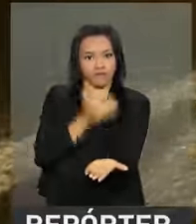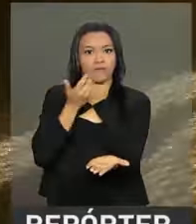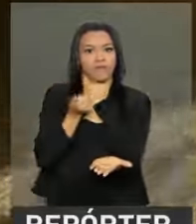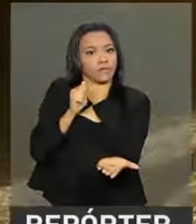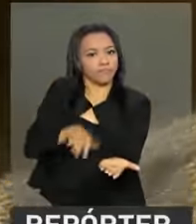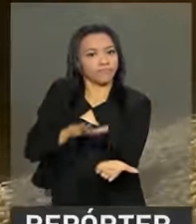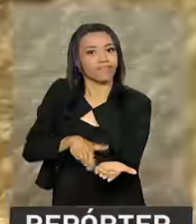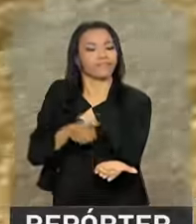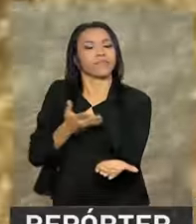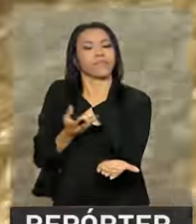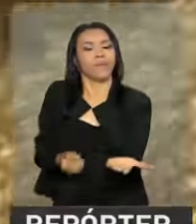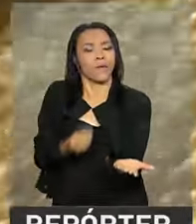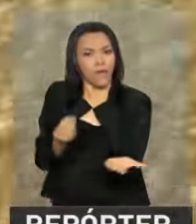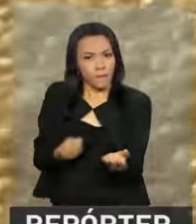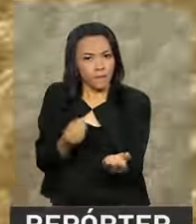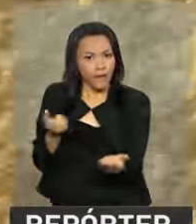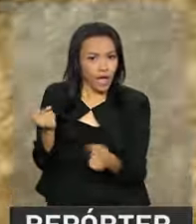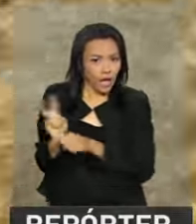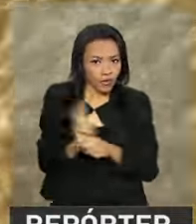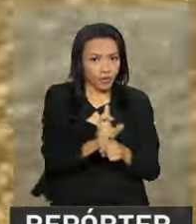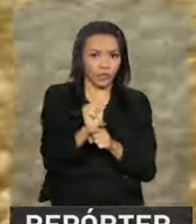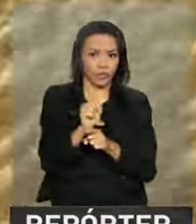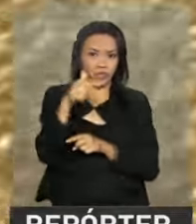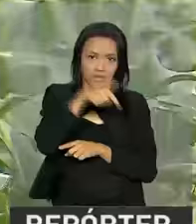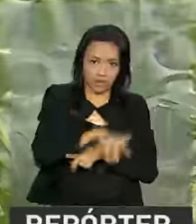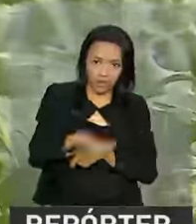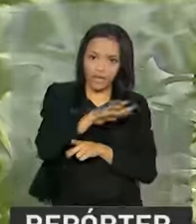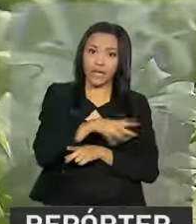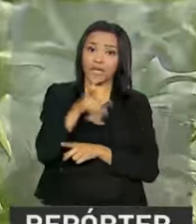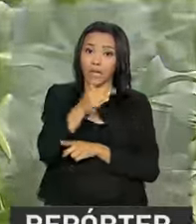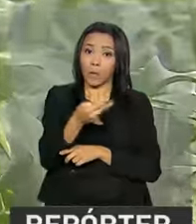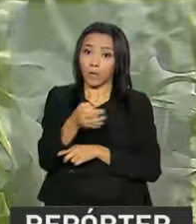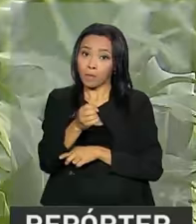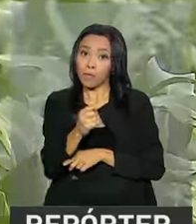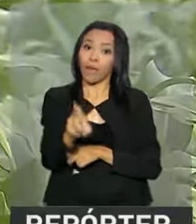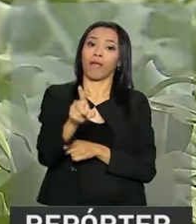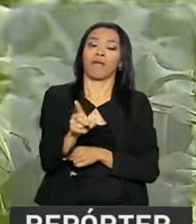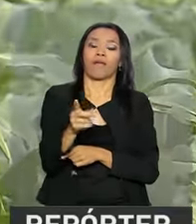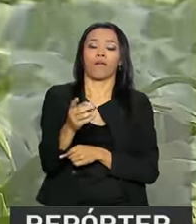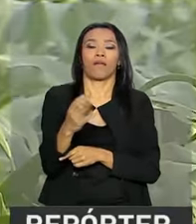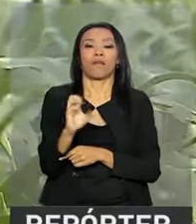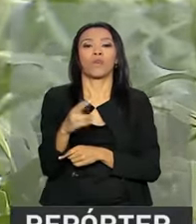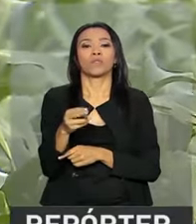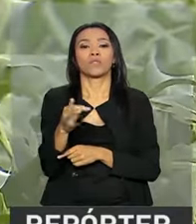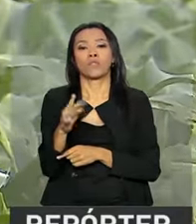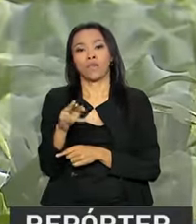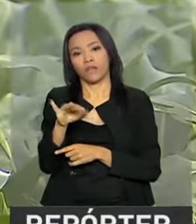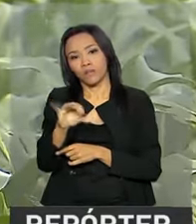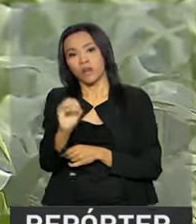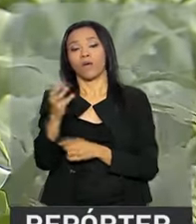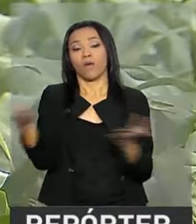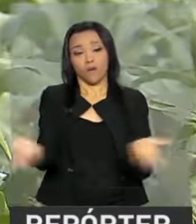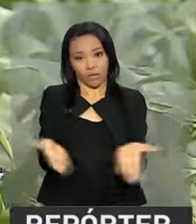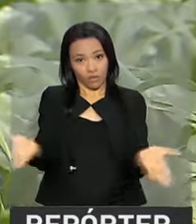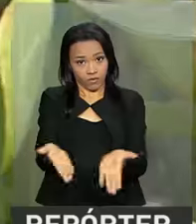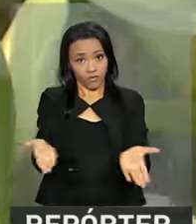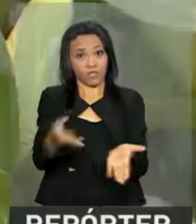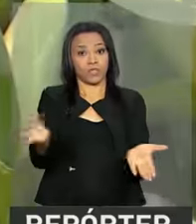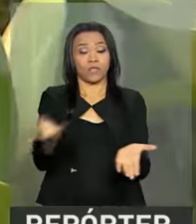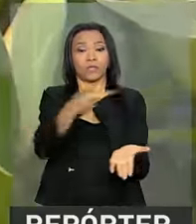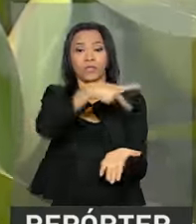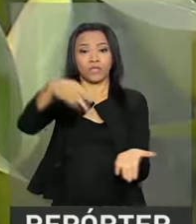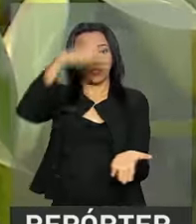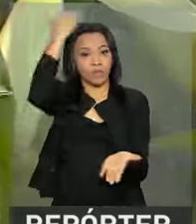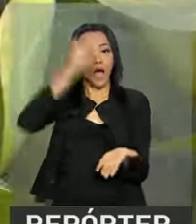para financiar essa etapa aí da produção, chamada de pré-custeio, que o presidente Michel Temer anuncia hoje a liberação de